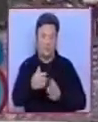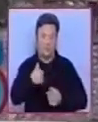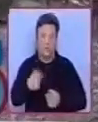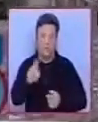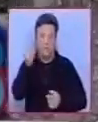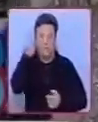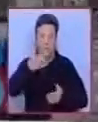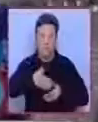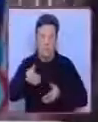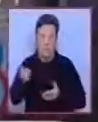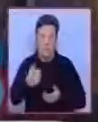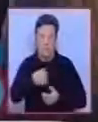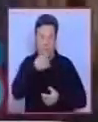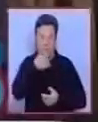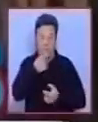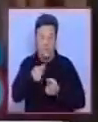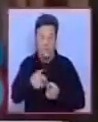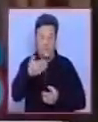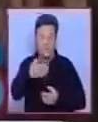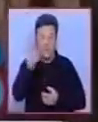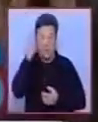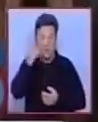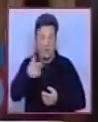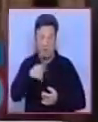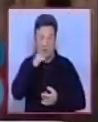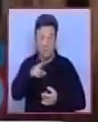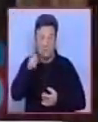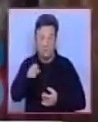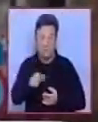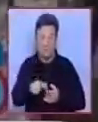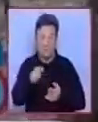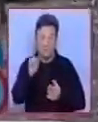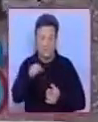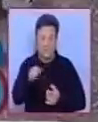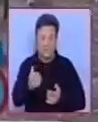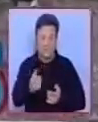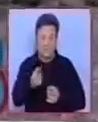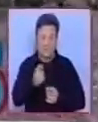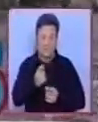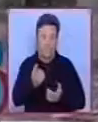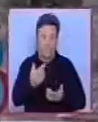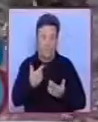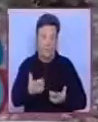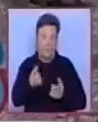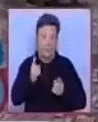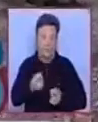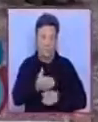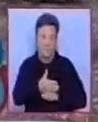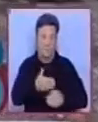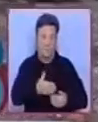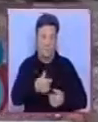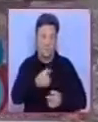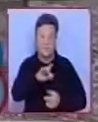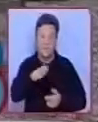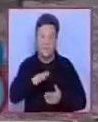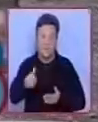aldeia. Estamos a falar de 7 aldeias que vão ser eleitas. Portanto, nós estamos agora numa fase das